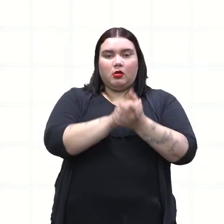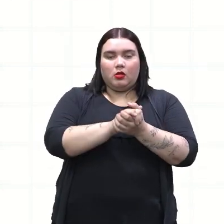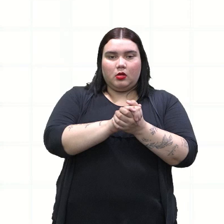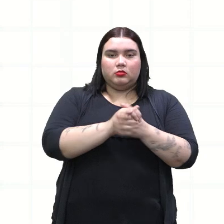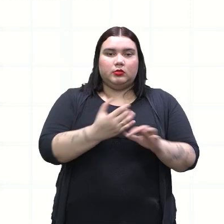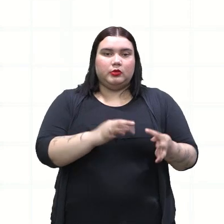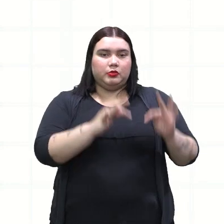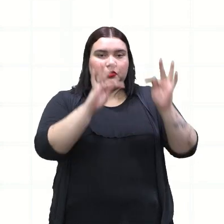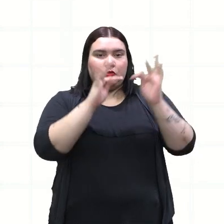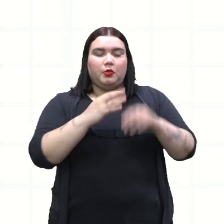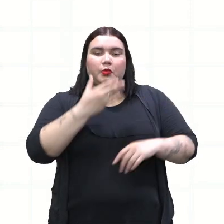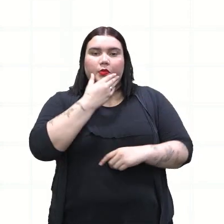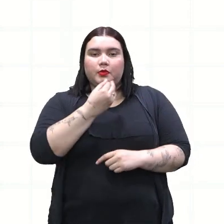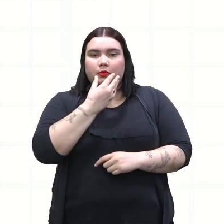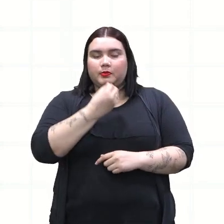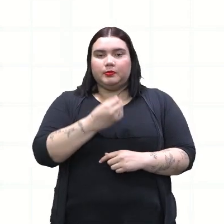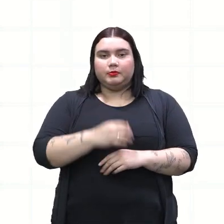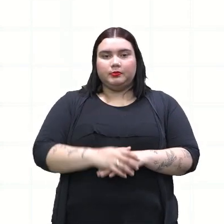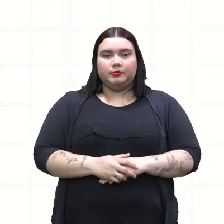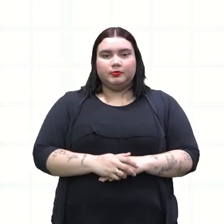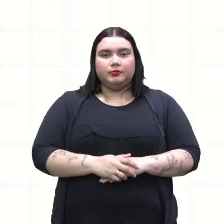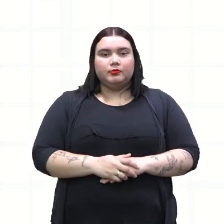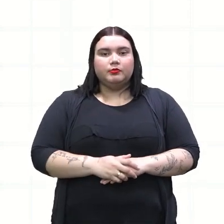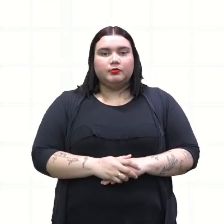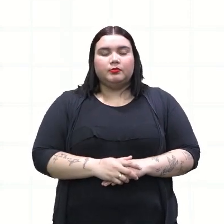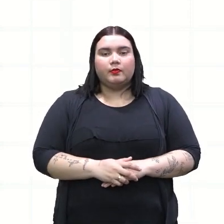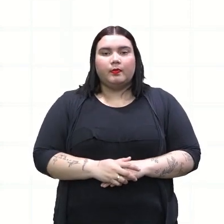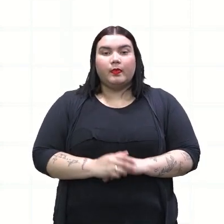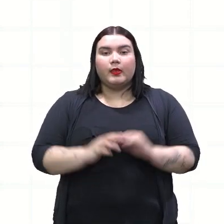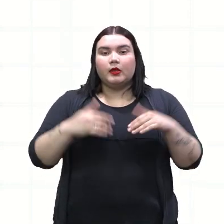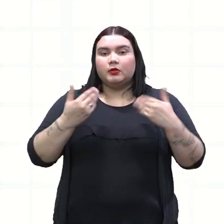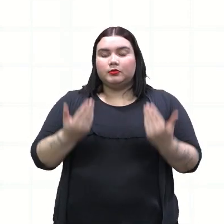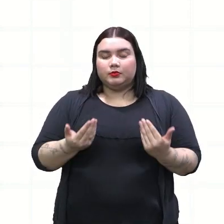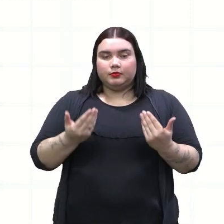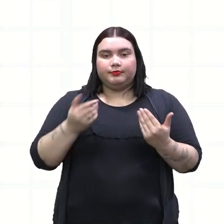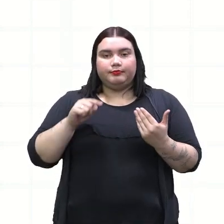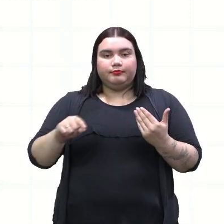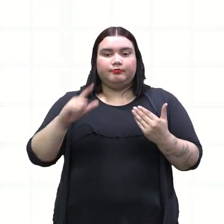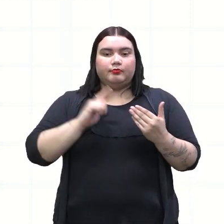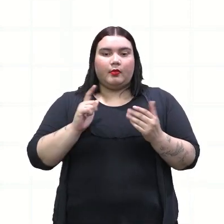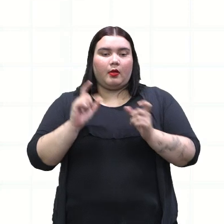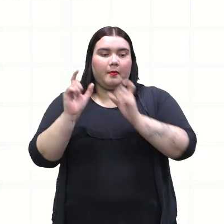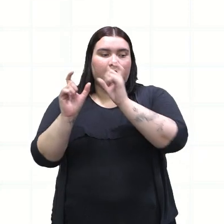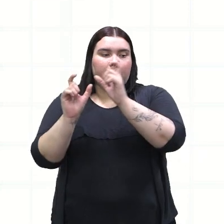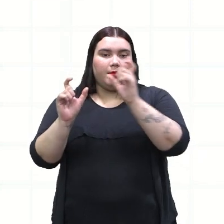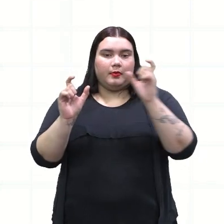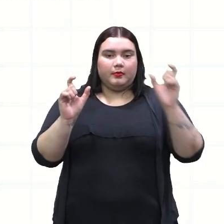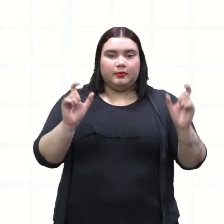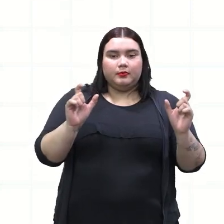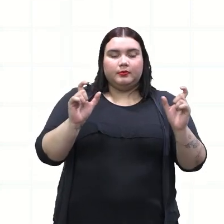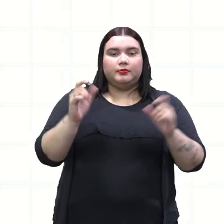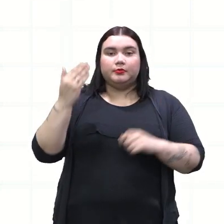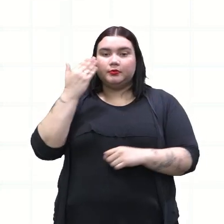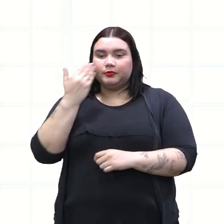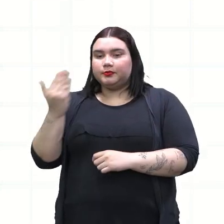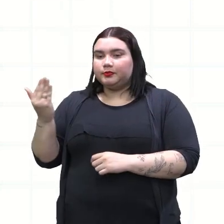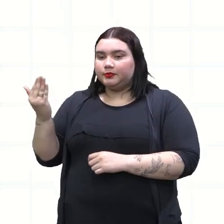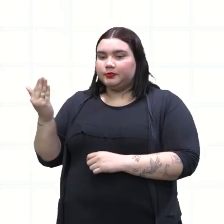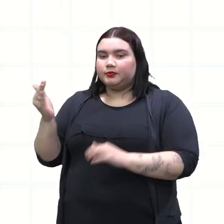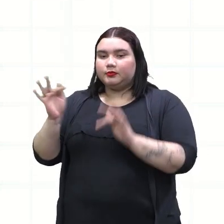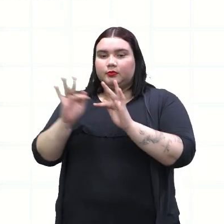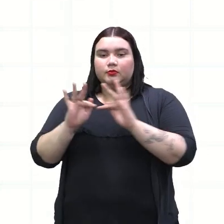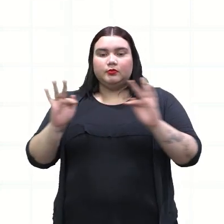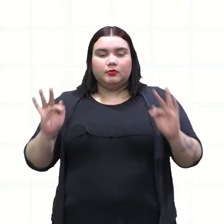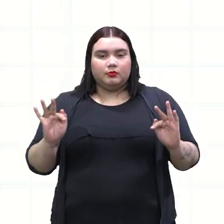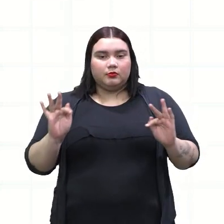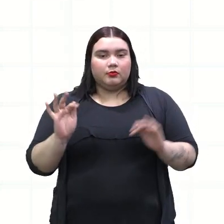por inteligência artificial. Então, aí está a minha ordem, não é? Iniciei com o eu, depois